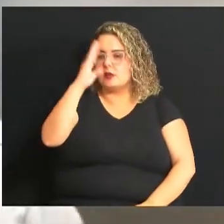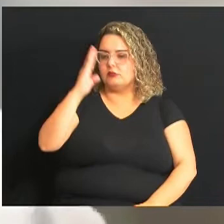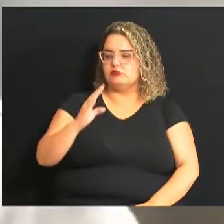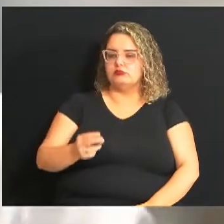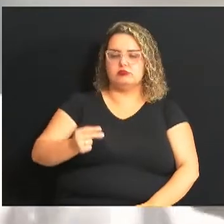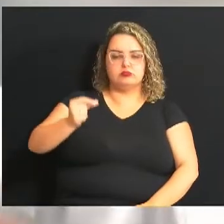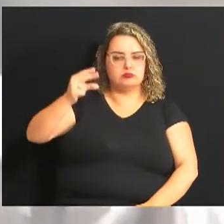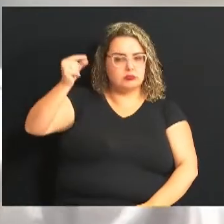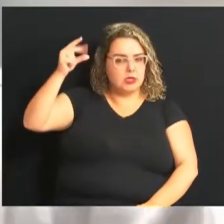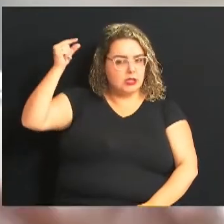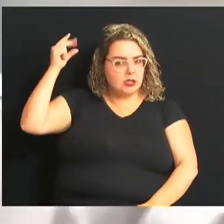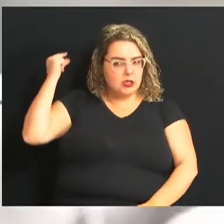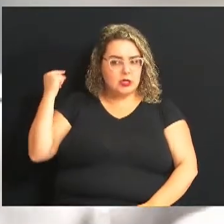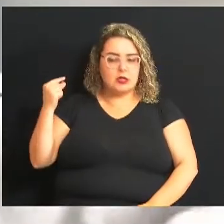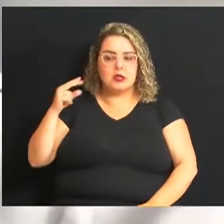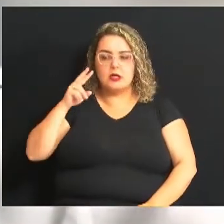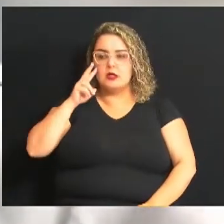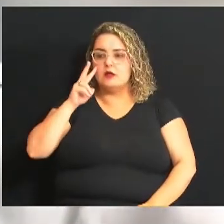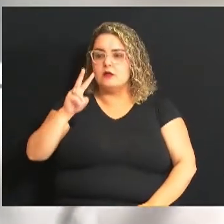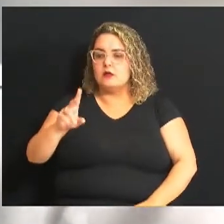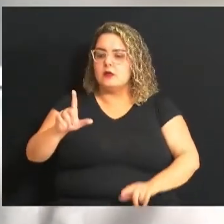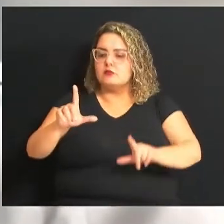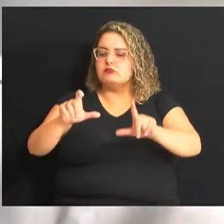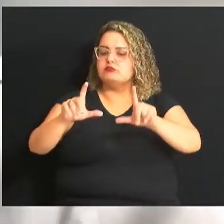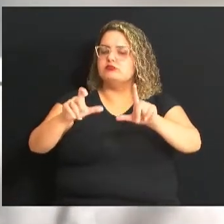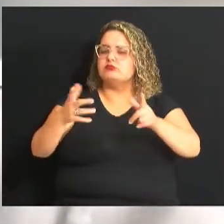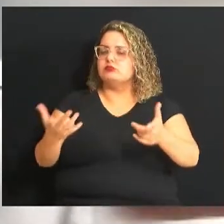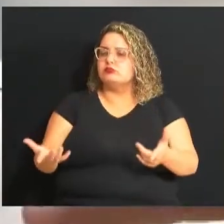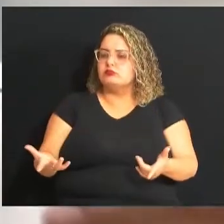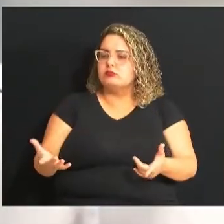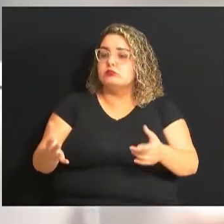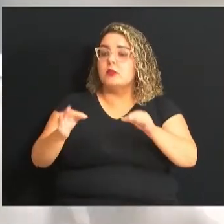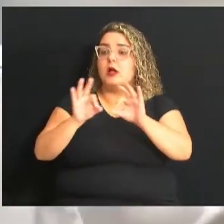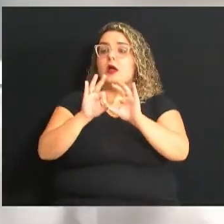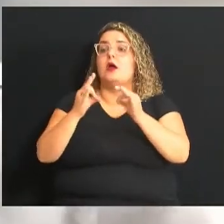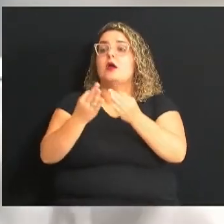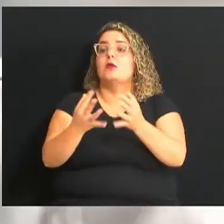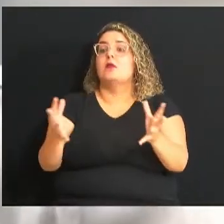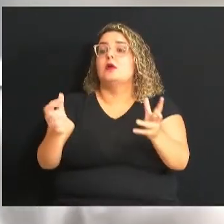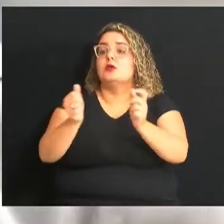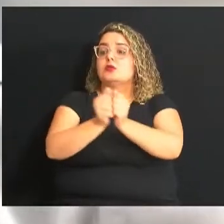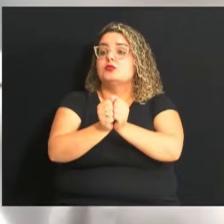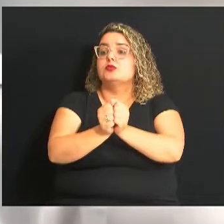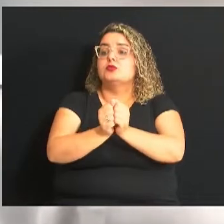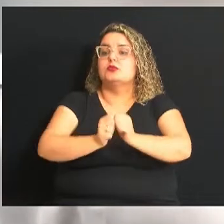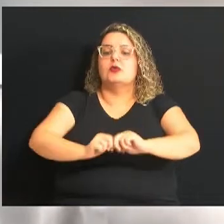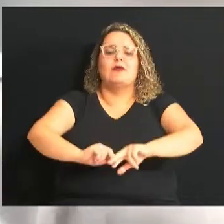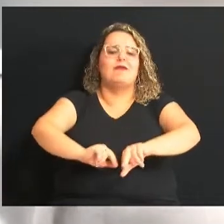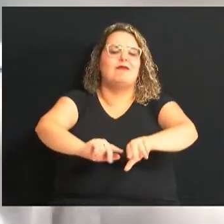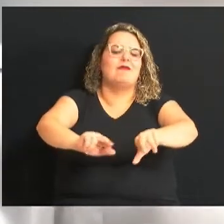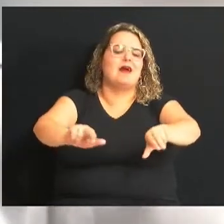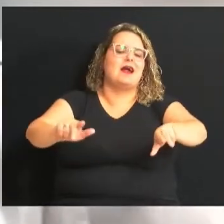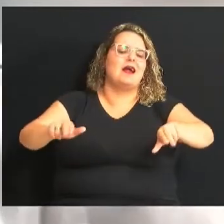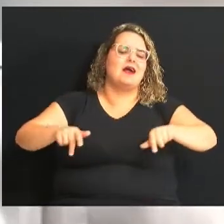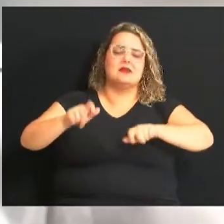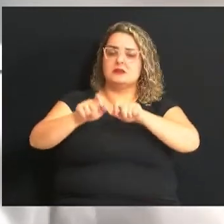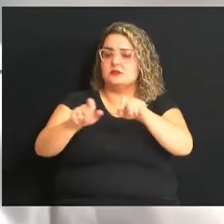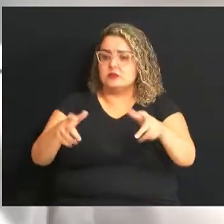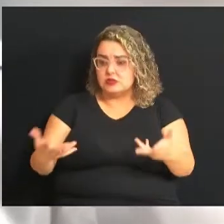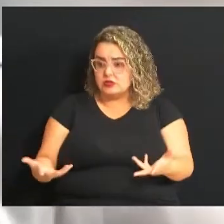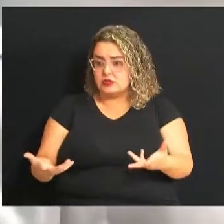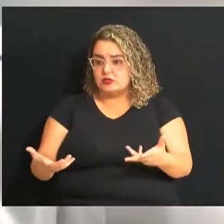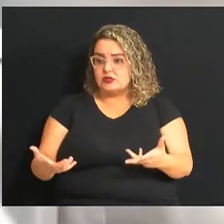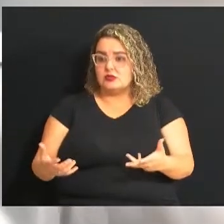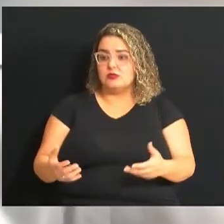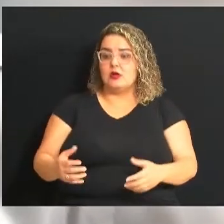anos atrás, a gente vê aquelas fotos com aquelas famílias que se reuniam com dezenas ou centenas de pessoas, aquelas fotos preto e